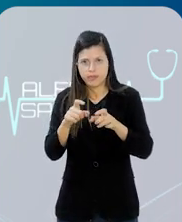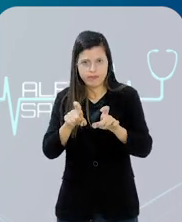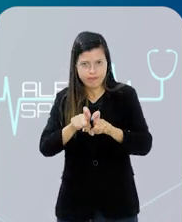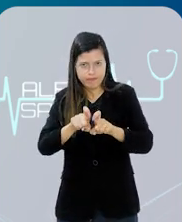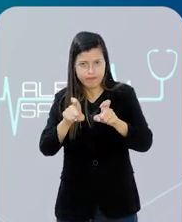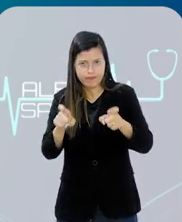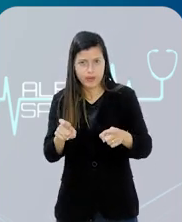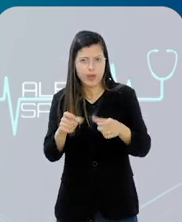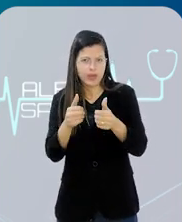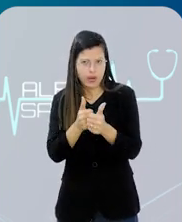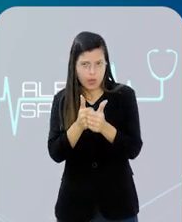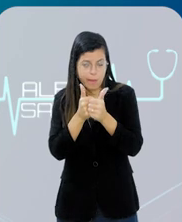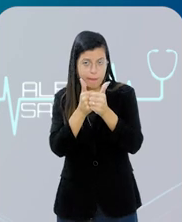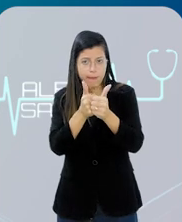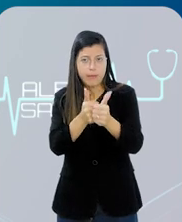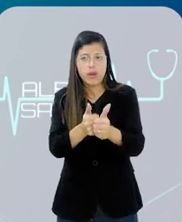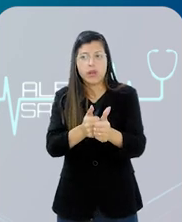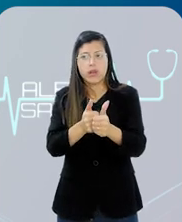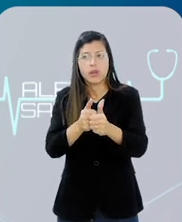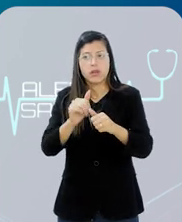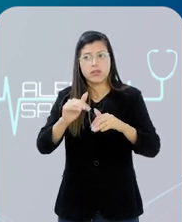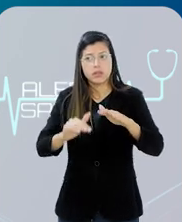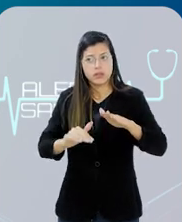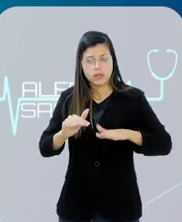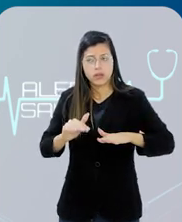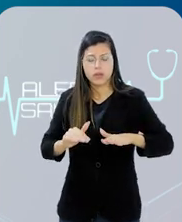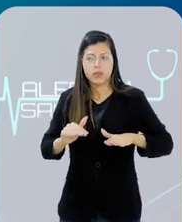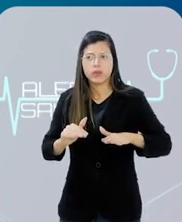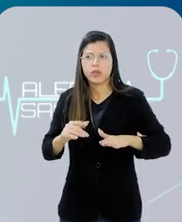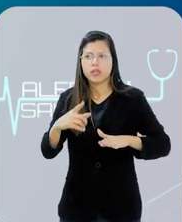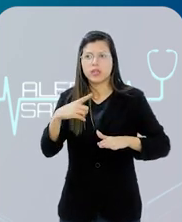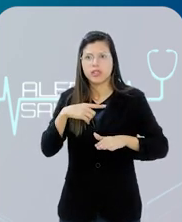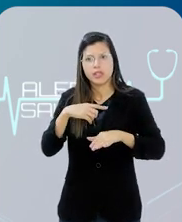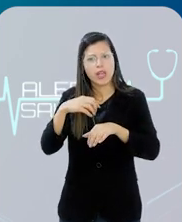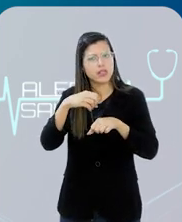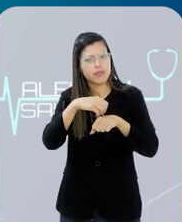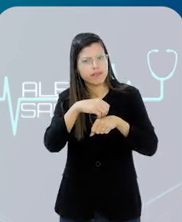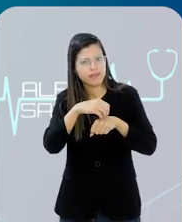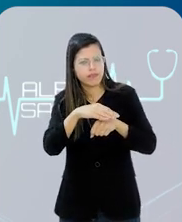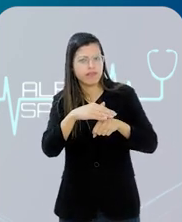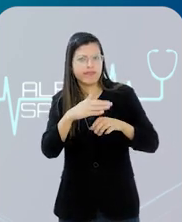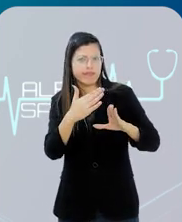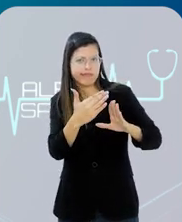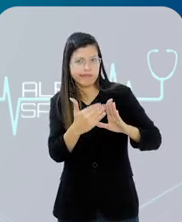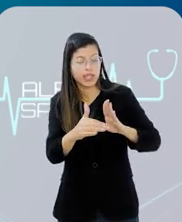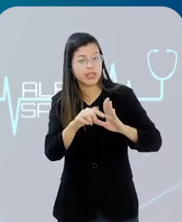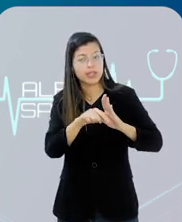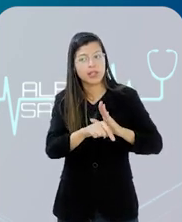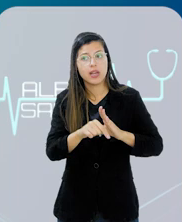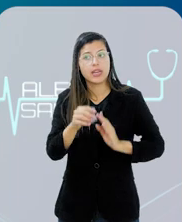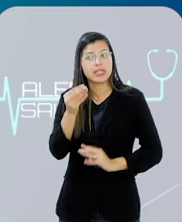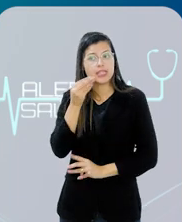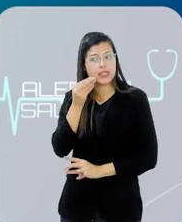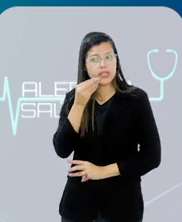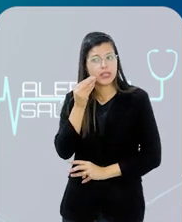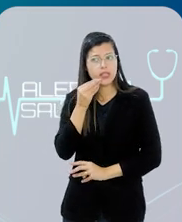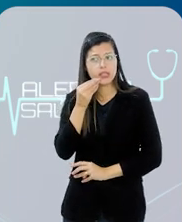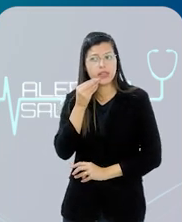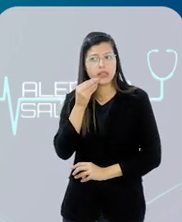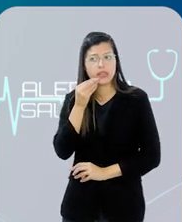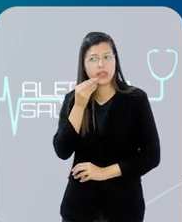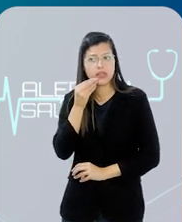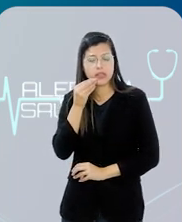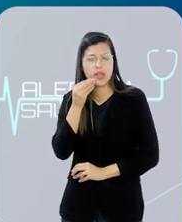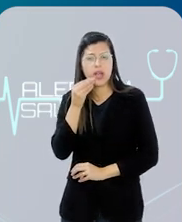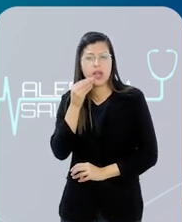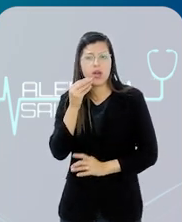a acompanha para que talvez possa surgir esse encaminhamento, e aí o que a gente sempre fala é tentar aonde